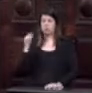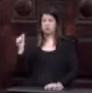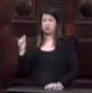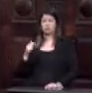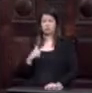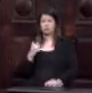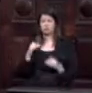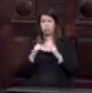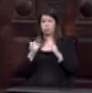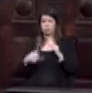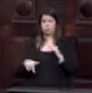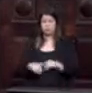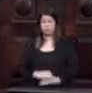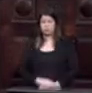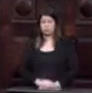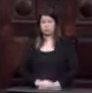votos.